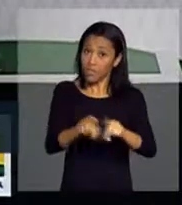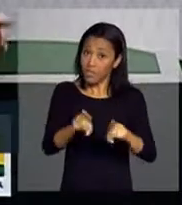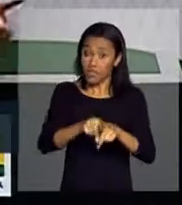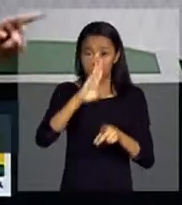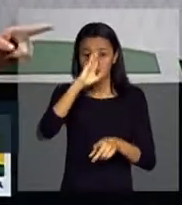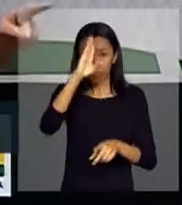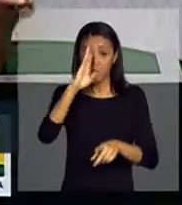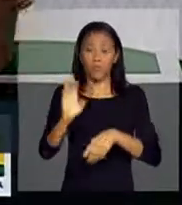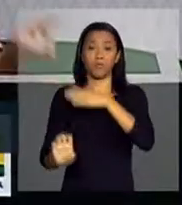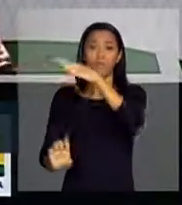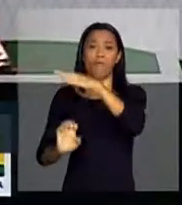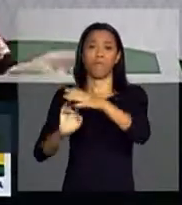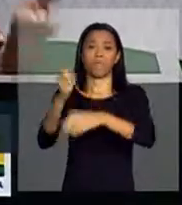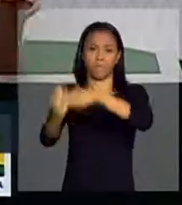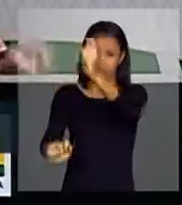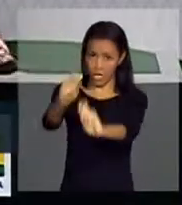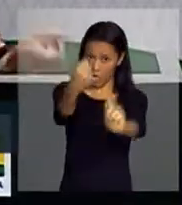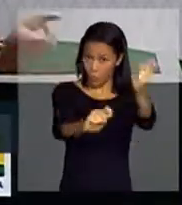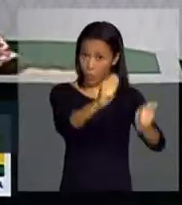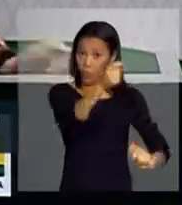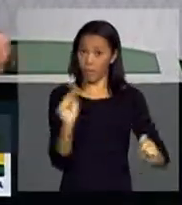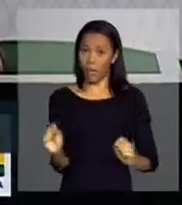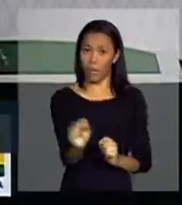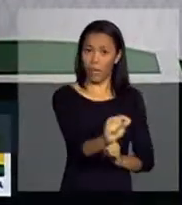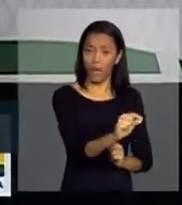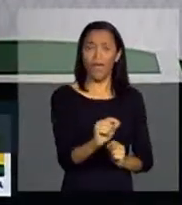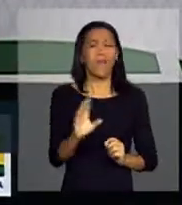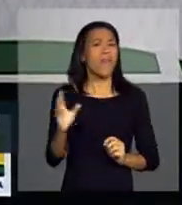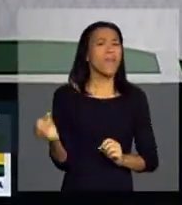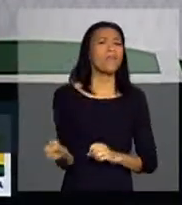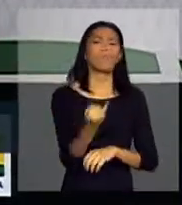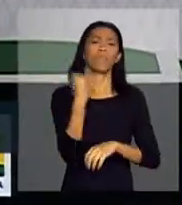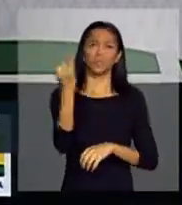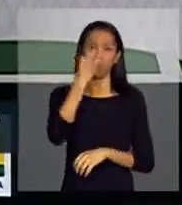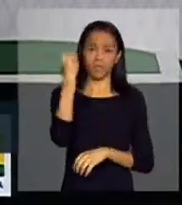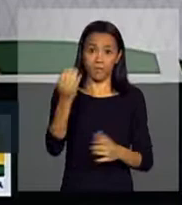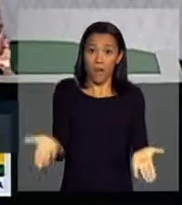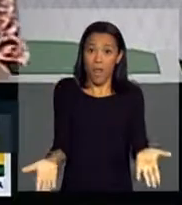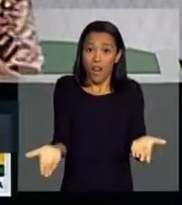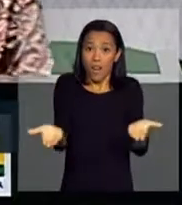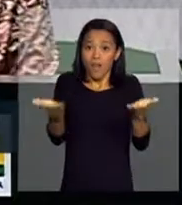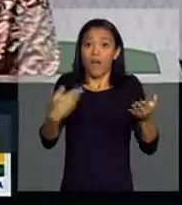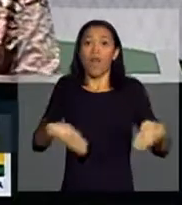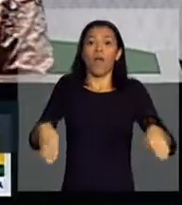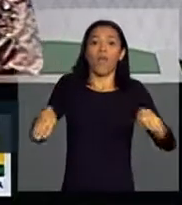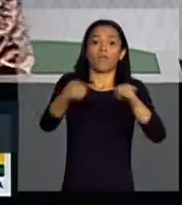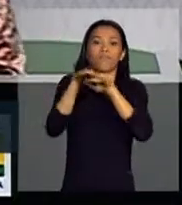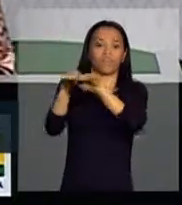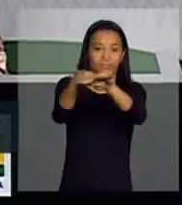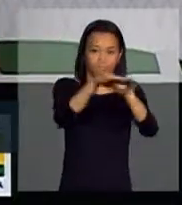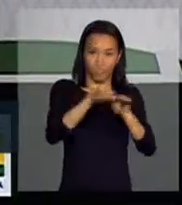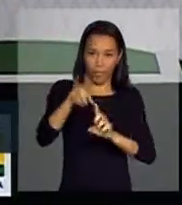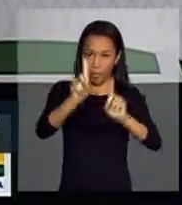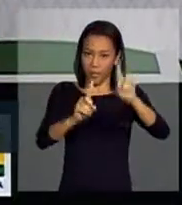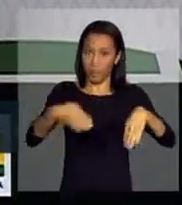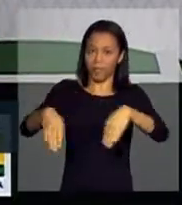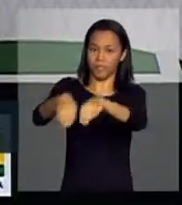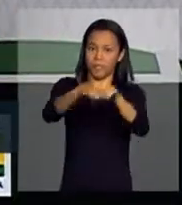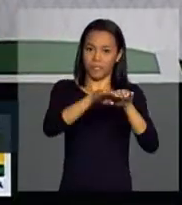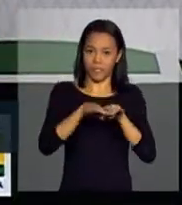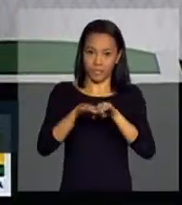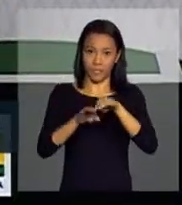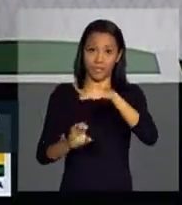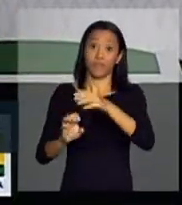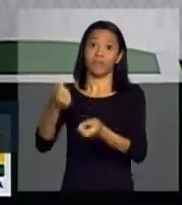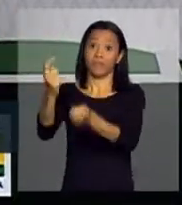é algo crucial para elevar a competitividade da Indústria eu queria me referir também aqui